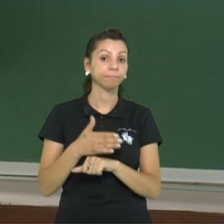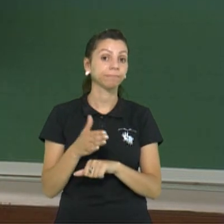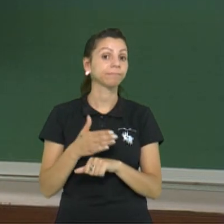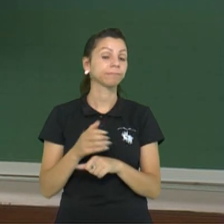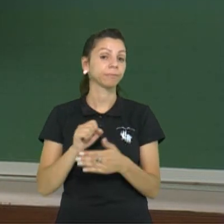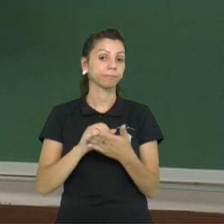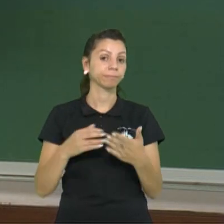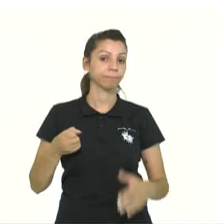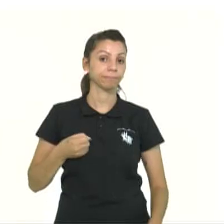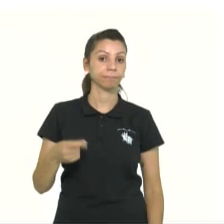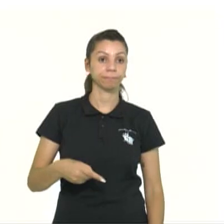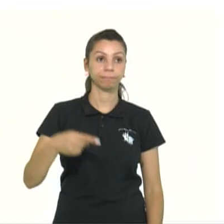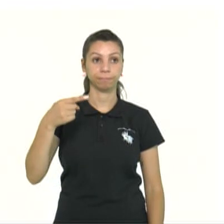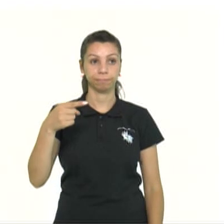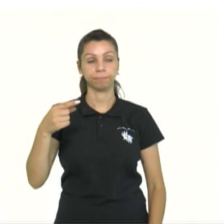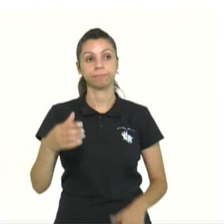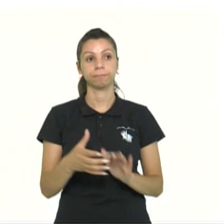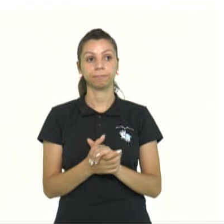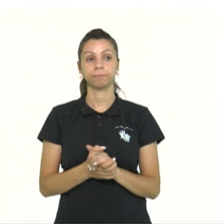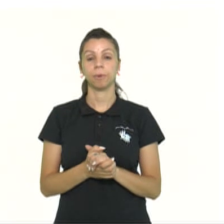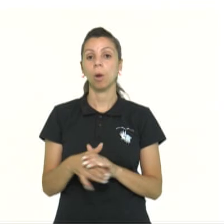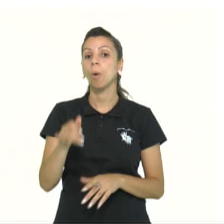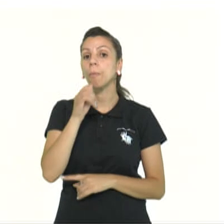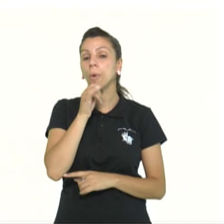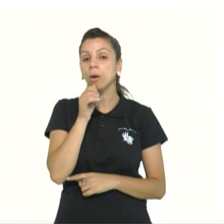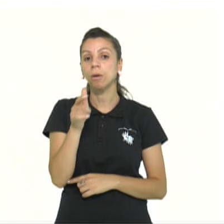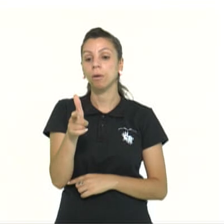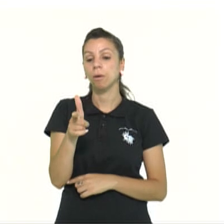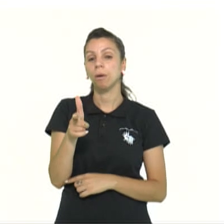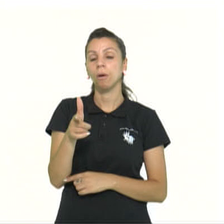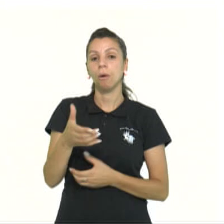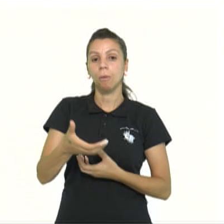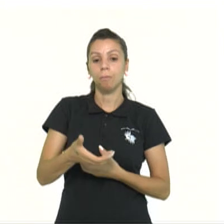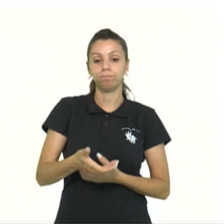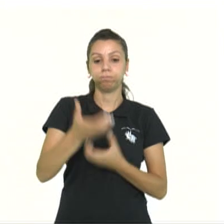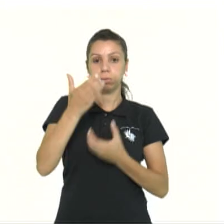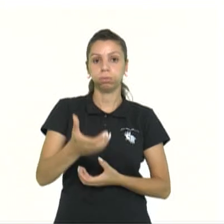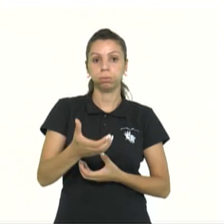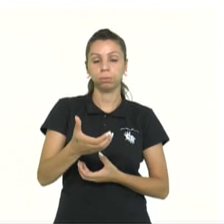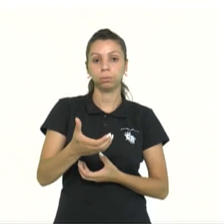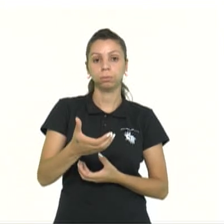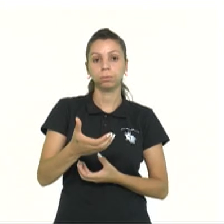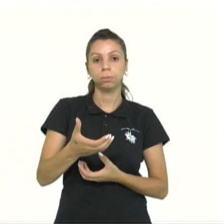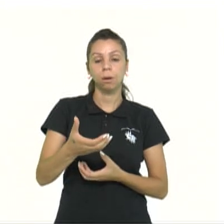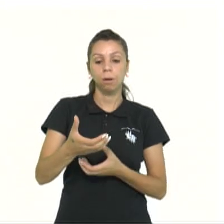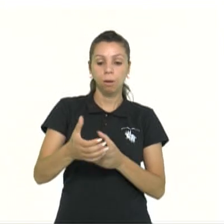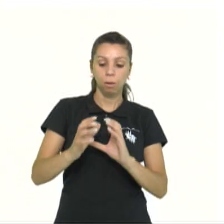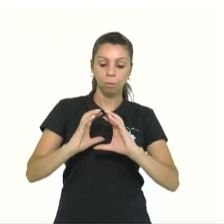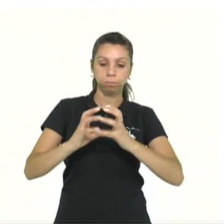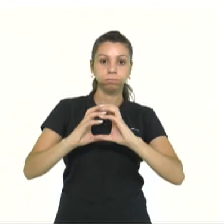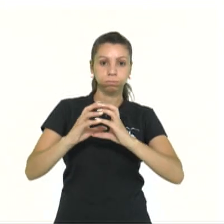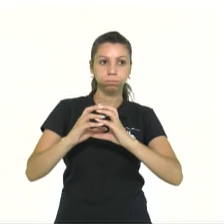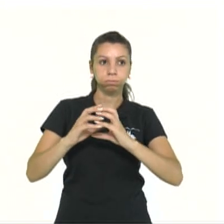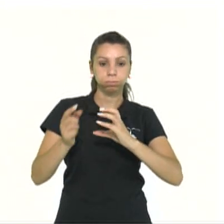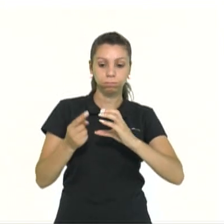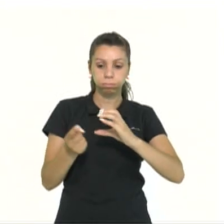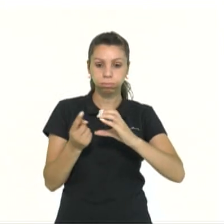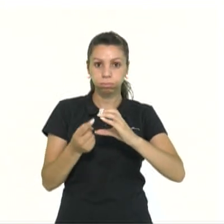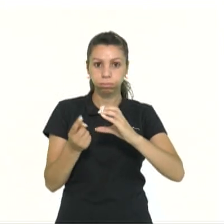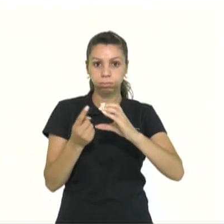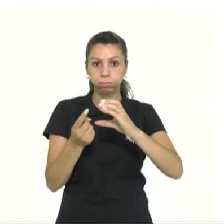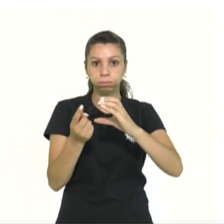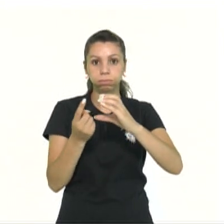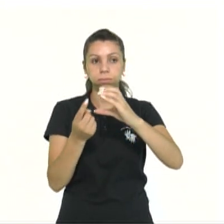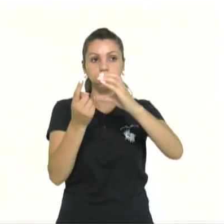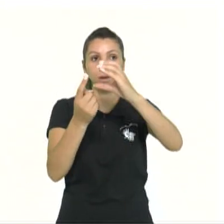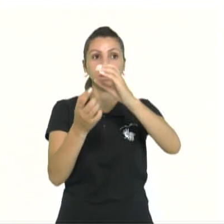ok? Uma bala é atirada de um canhão e descreve uma parábola de equação y